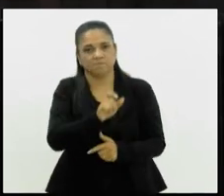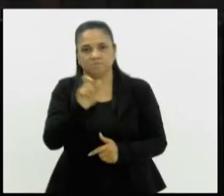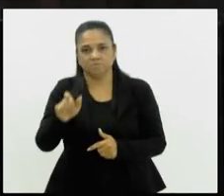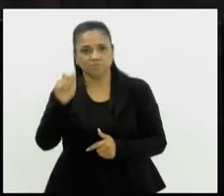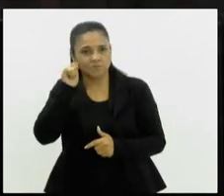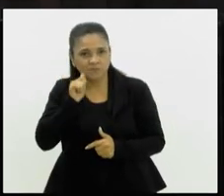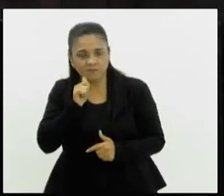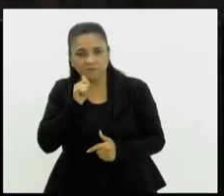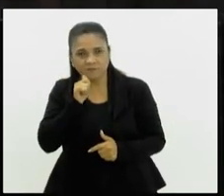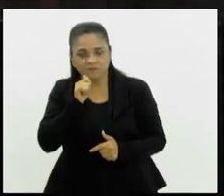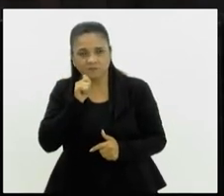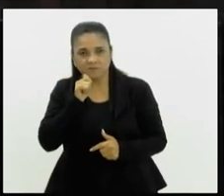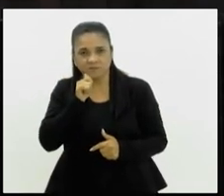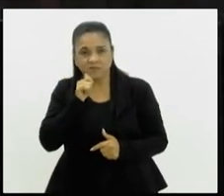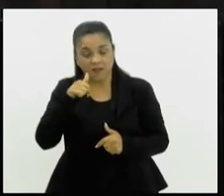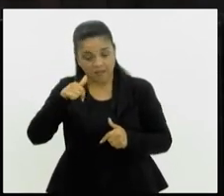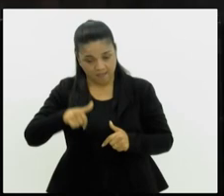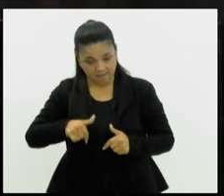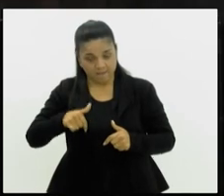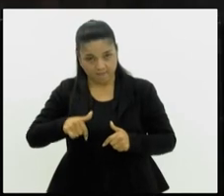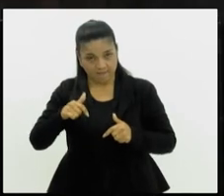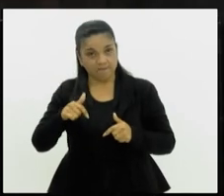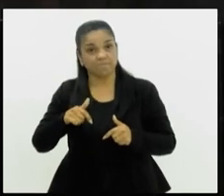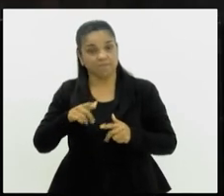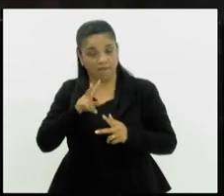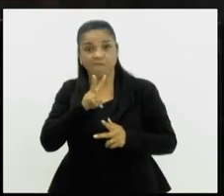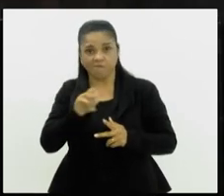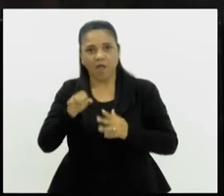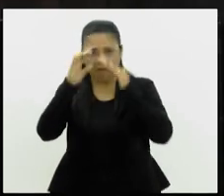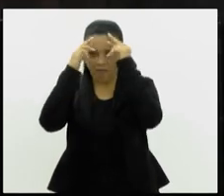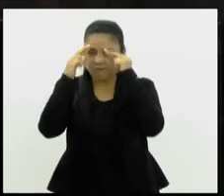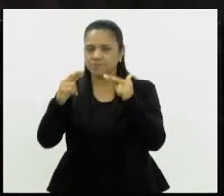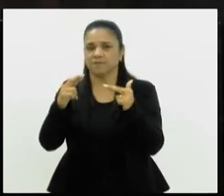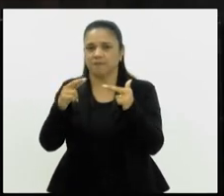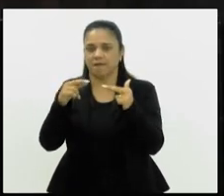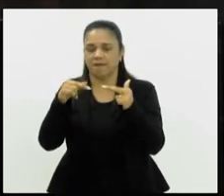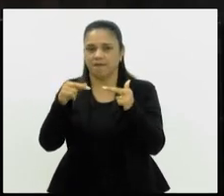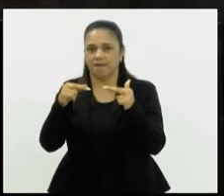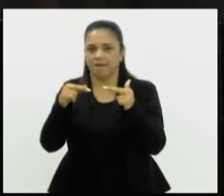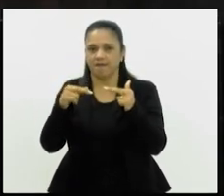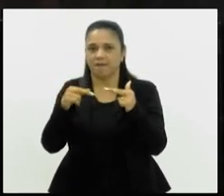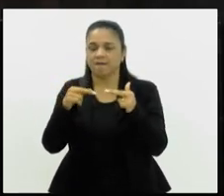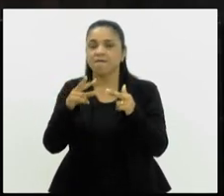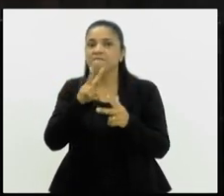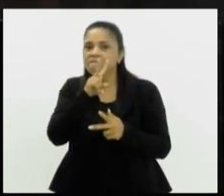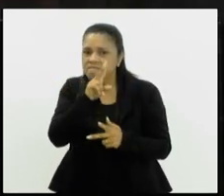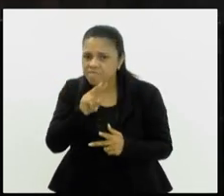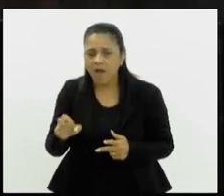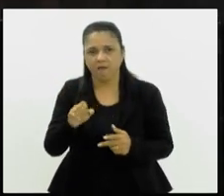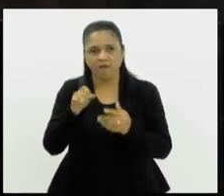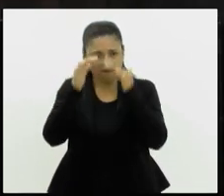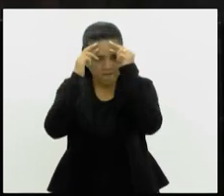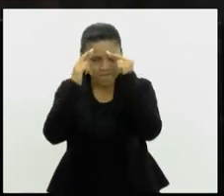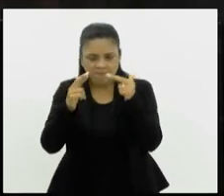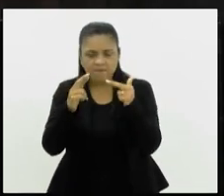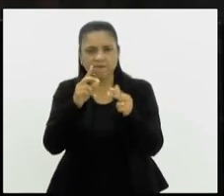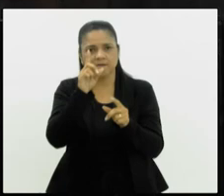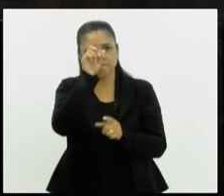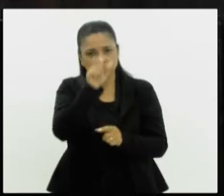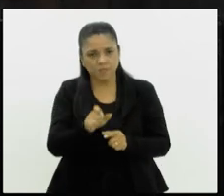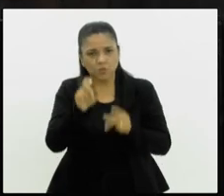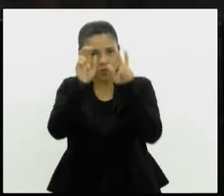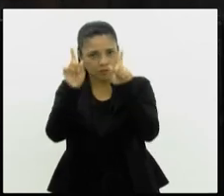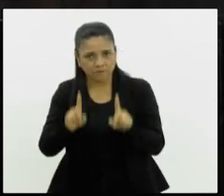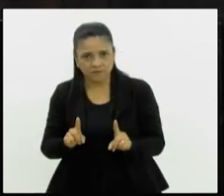Nesta casa, os senhores vão respeitar as mulheres. Nesta casa, os senhores vão respeitar as pessoas com deficiência.